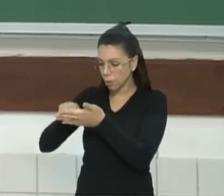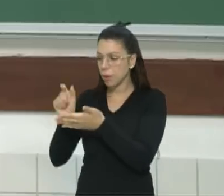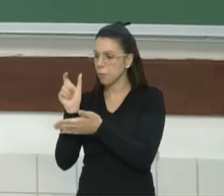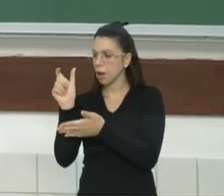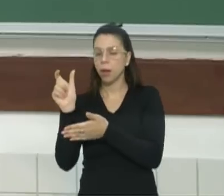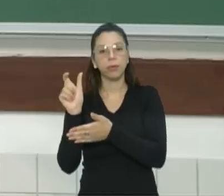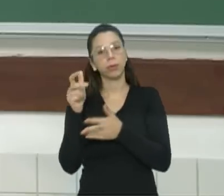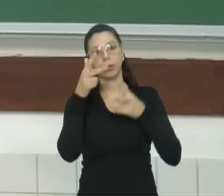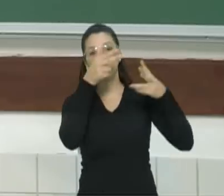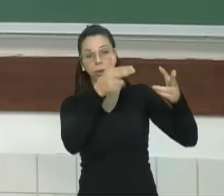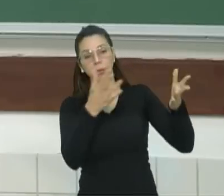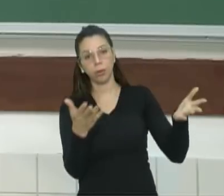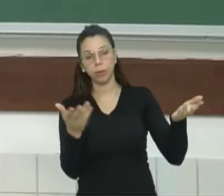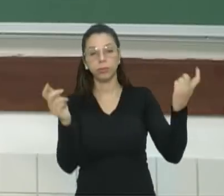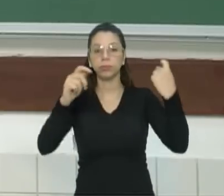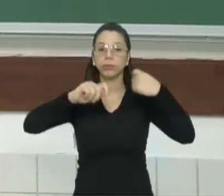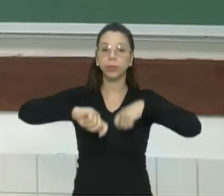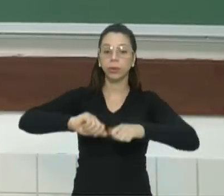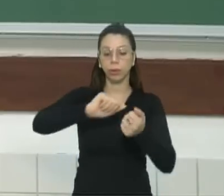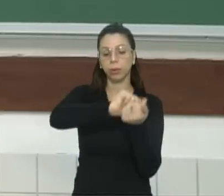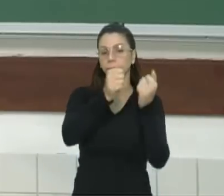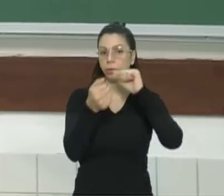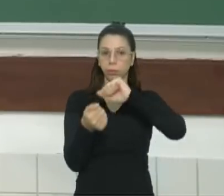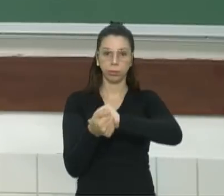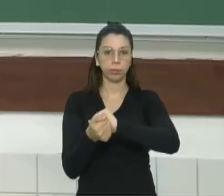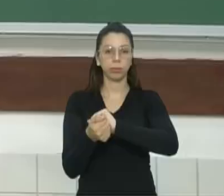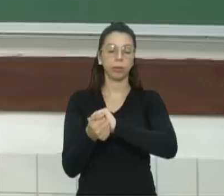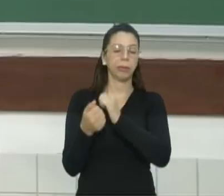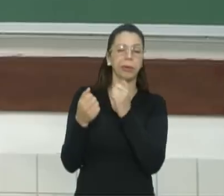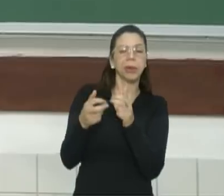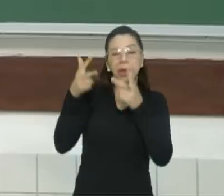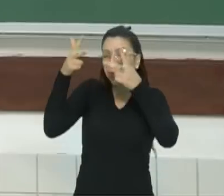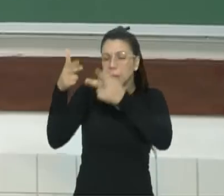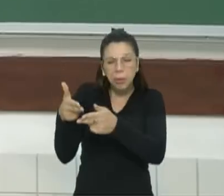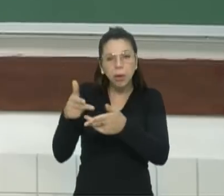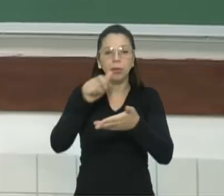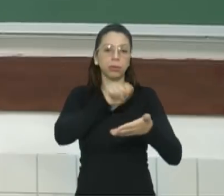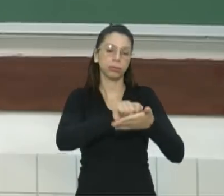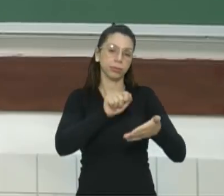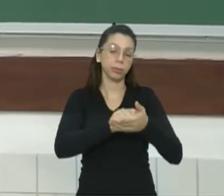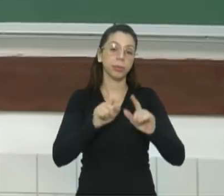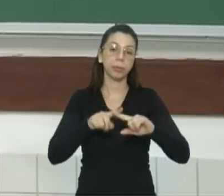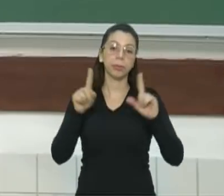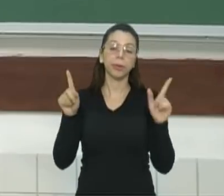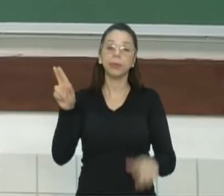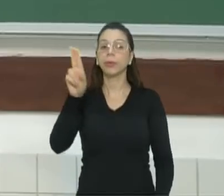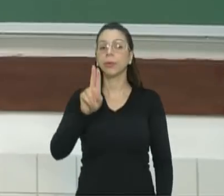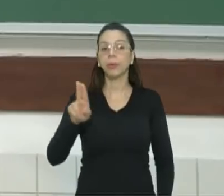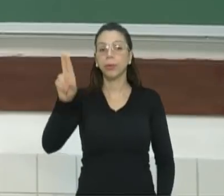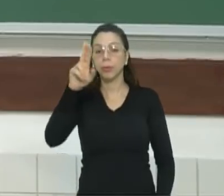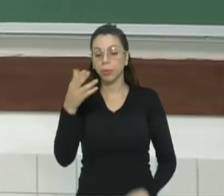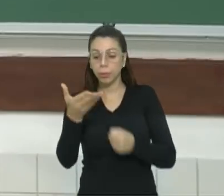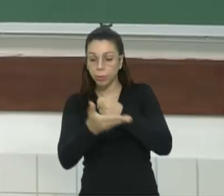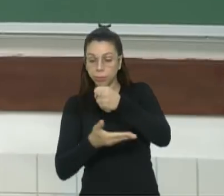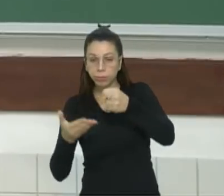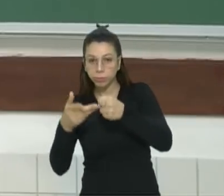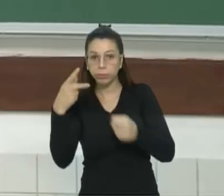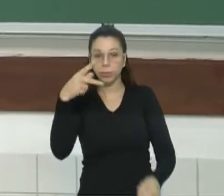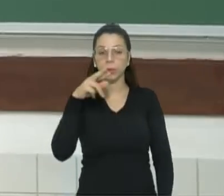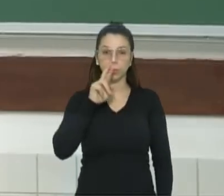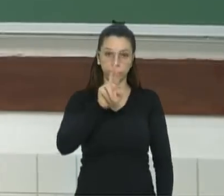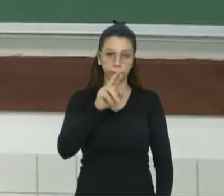são as mesmas, tá? Não precisa adaptar, né, igualzinho o que eu escrevi aqui, mas use isso como base para a sua